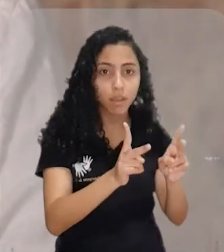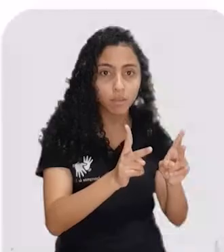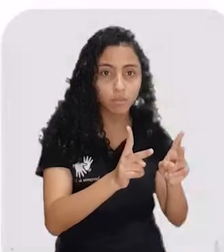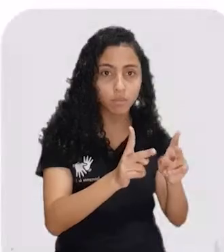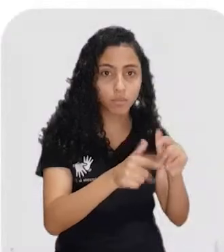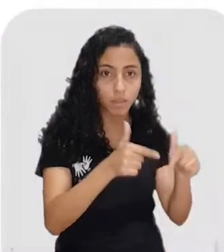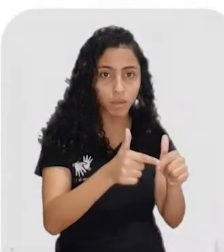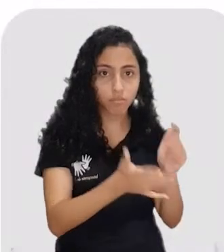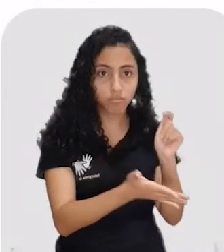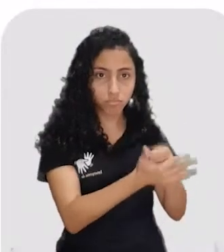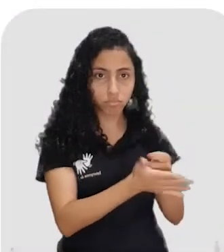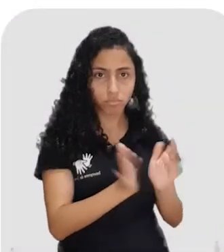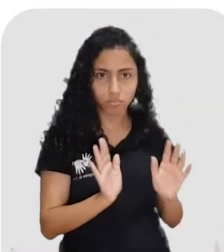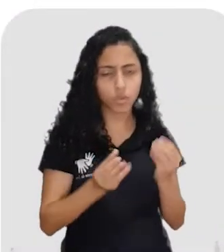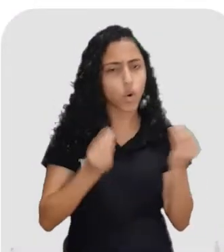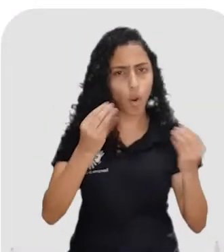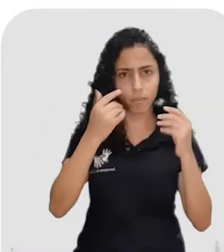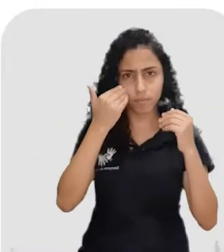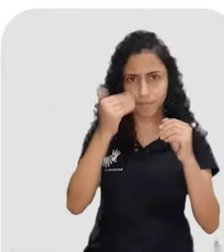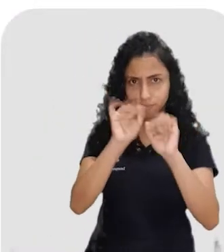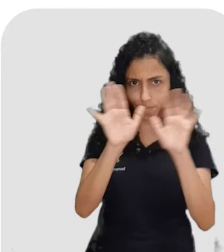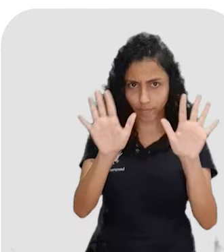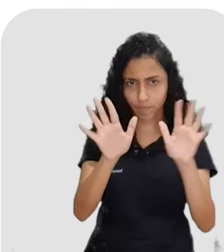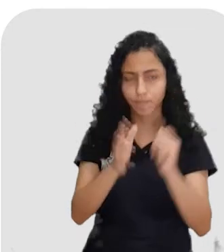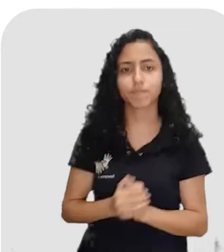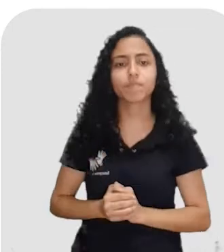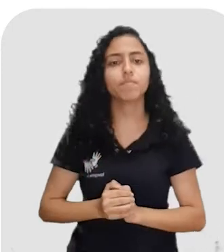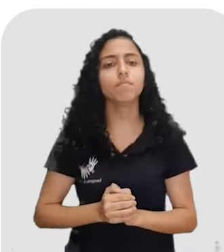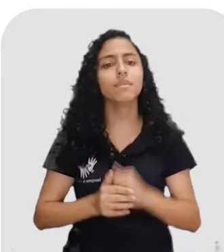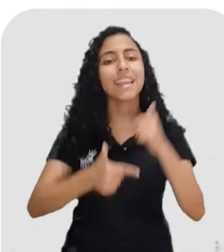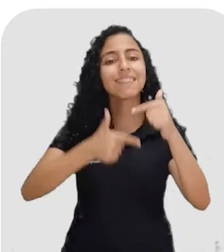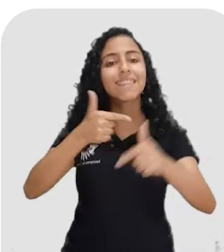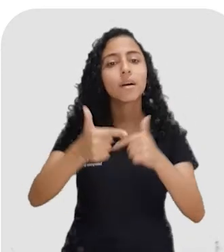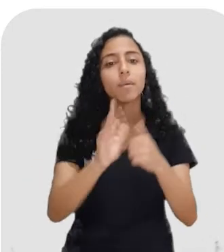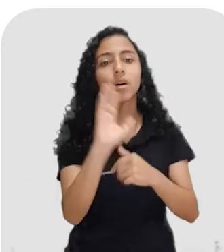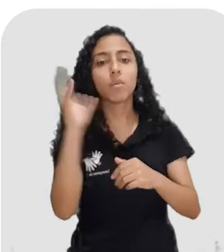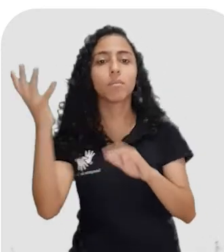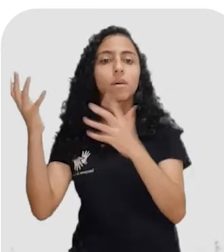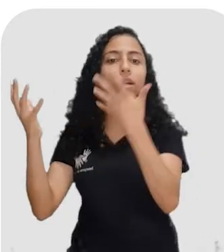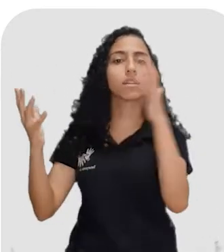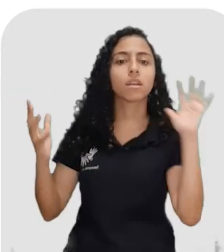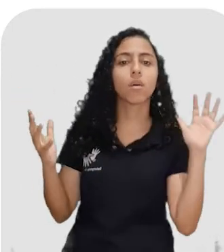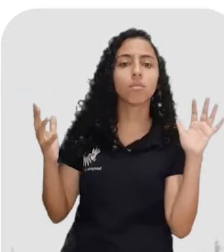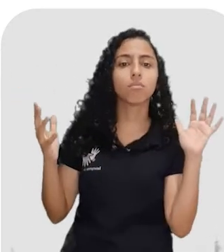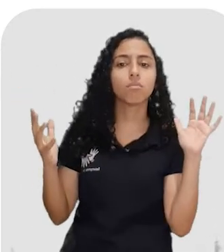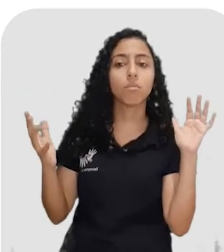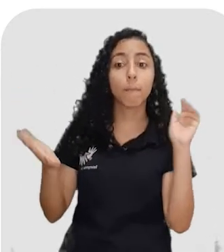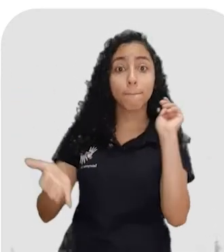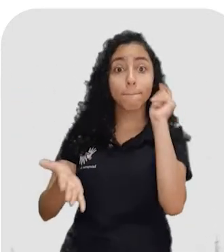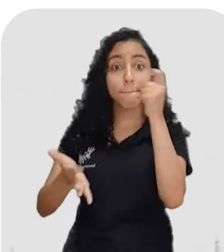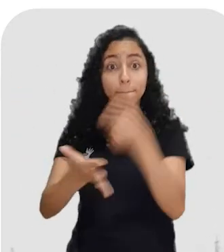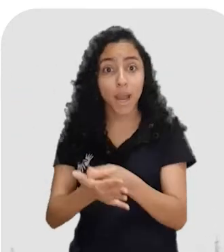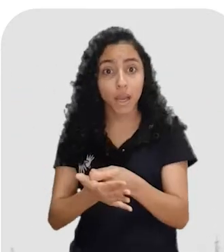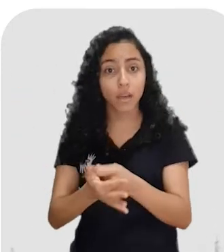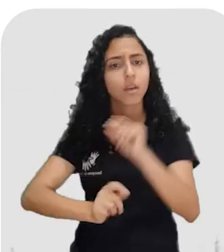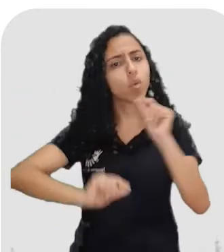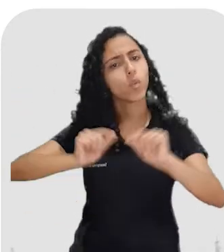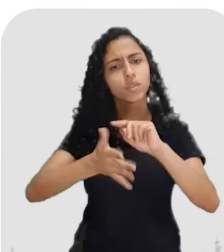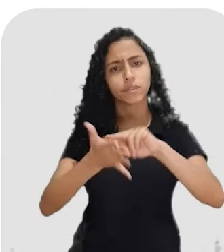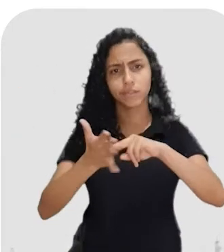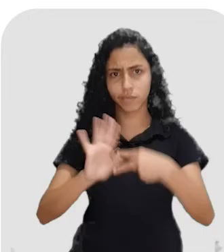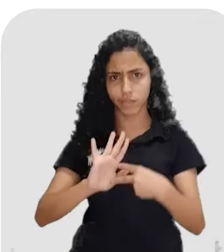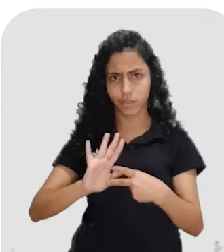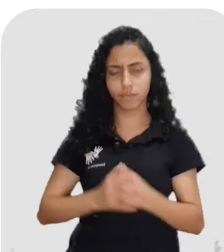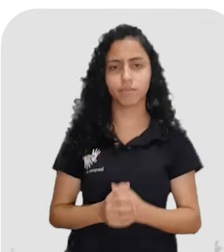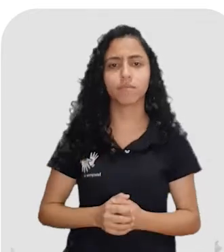serviço. Vamos primeiro aqui, então, entender o que são os serviços ambientais, ou melhor, o que é o pagamento